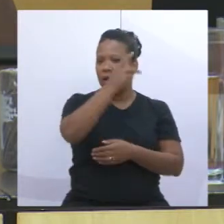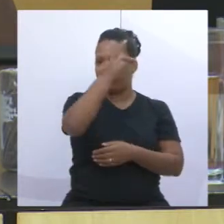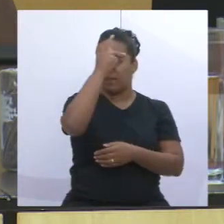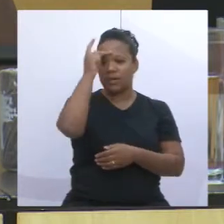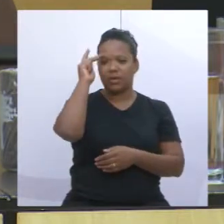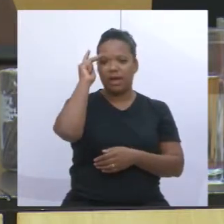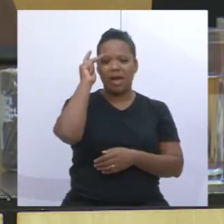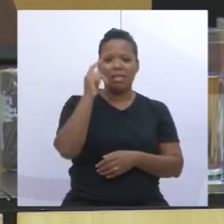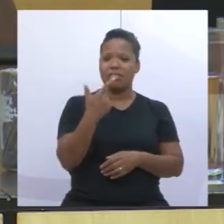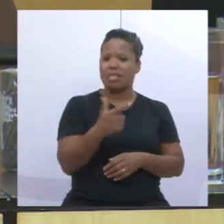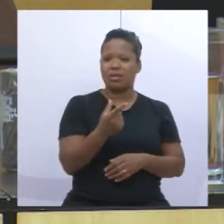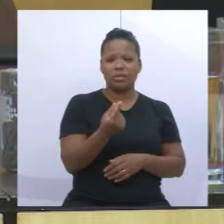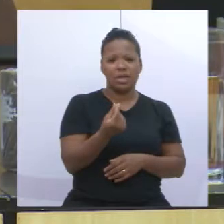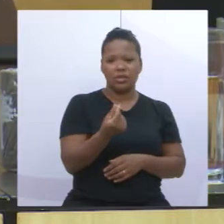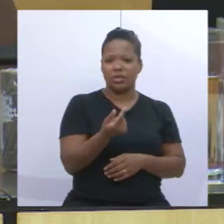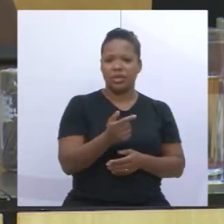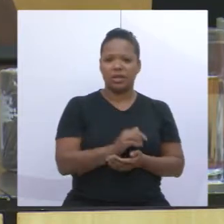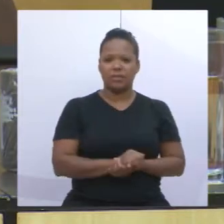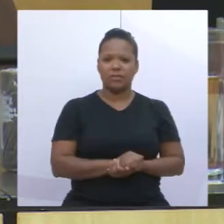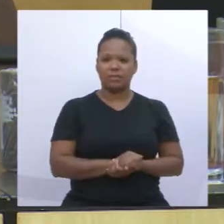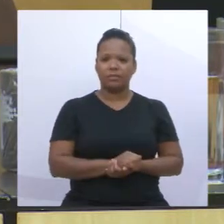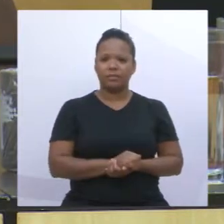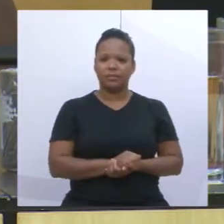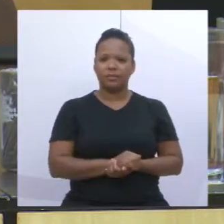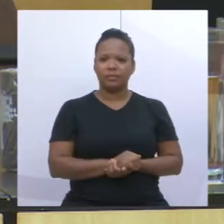não tem condições de comprar.